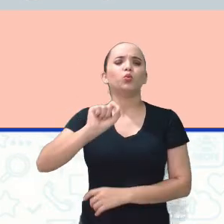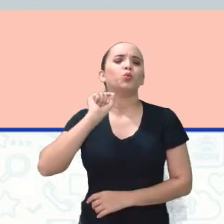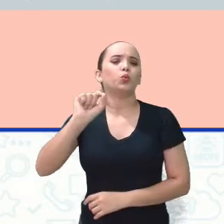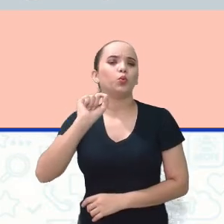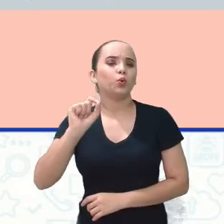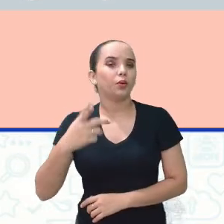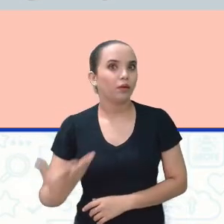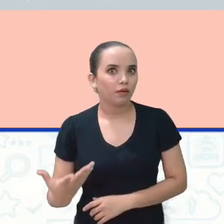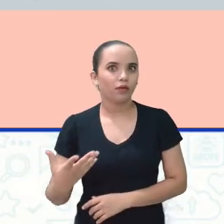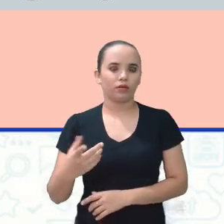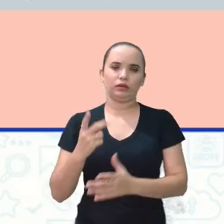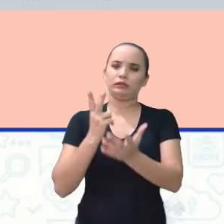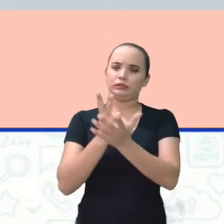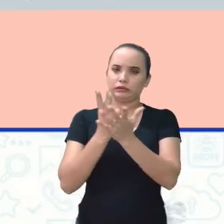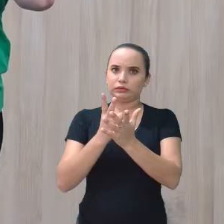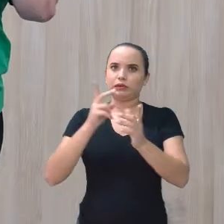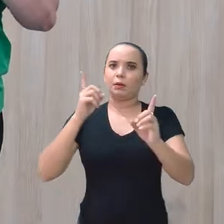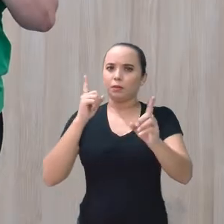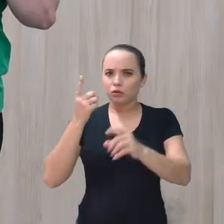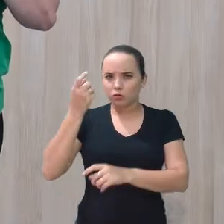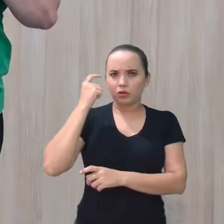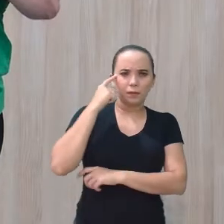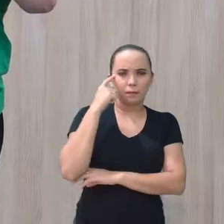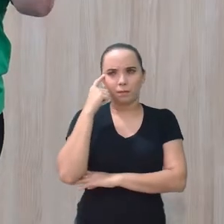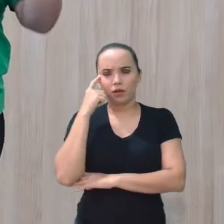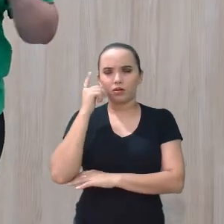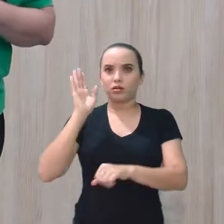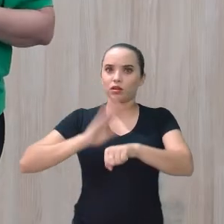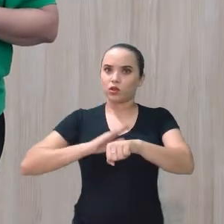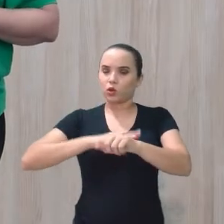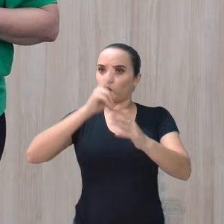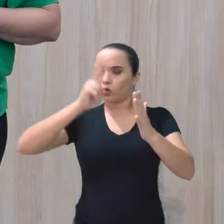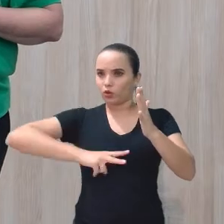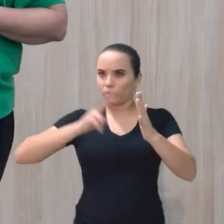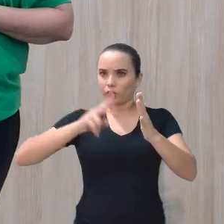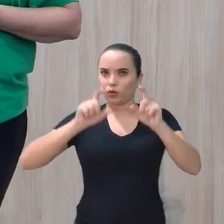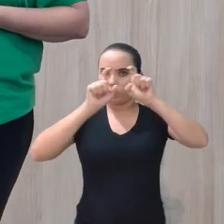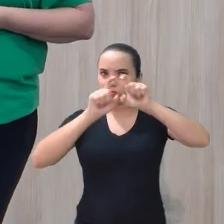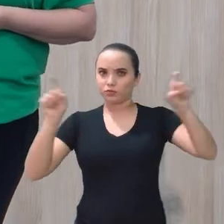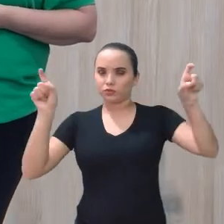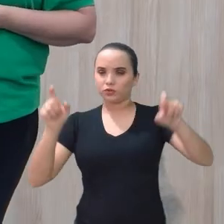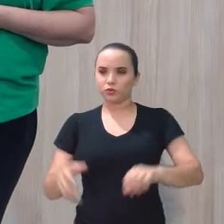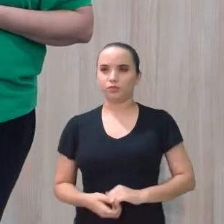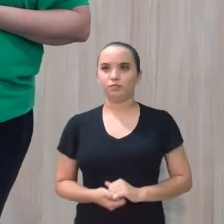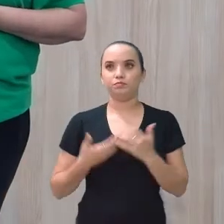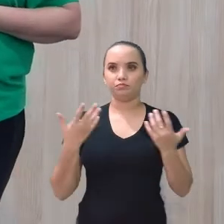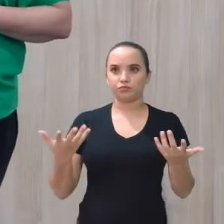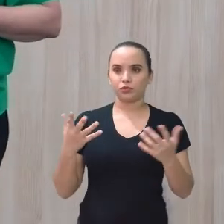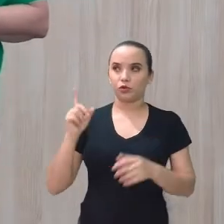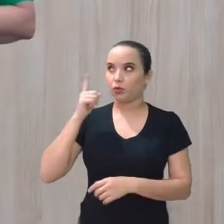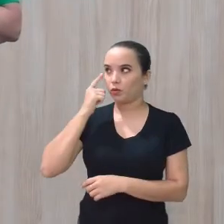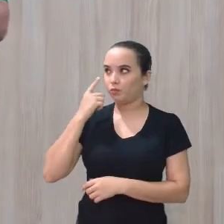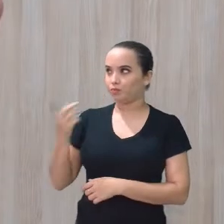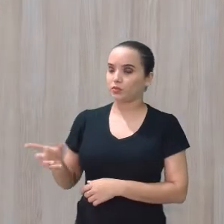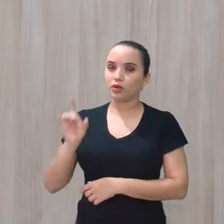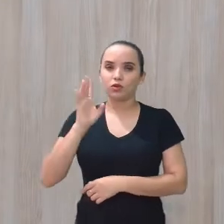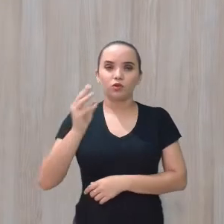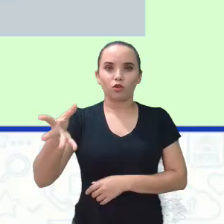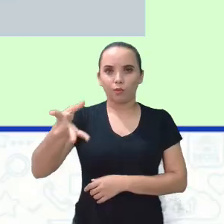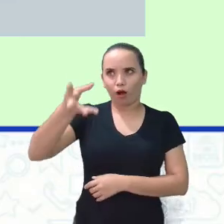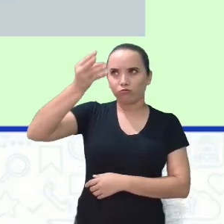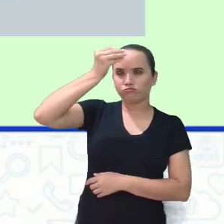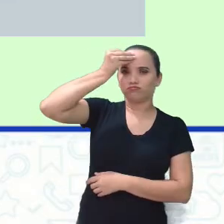essas indagações na nossa mente quando lemos uma manchete. Então, fixando o conhecimento, chamamos